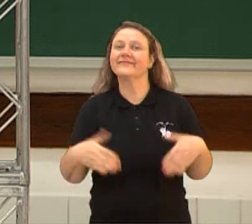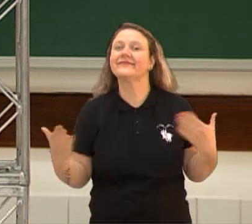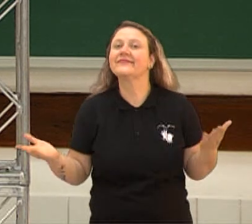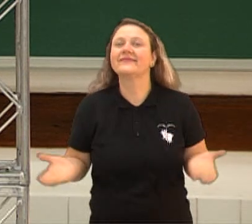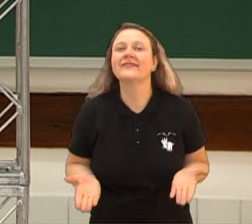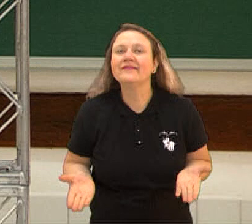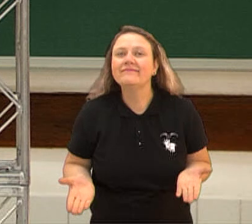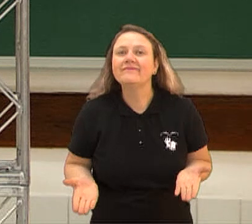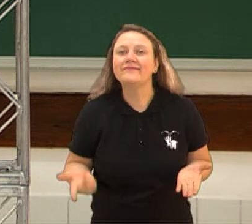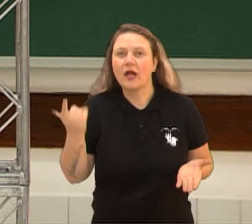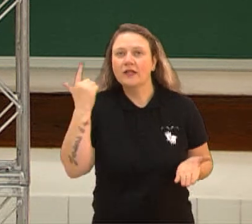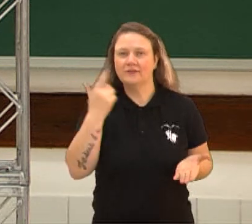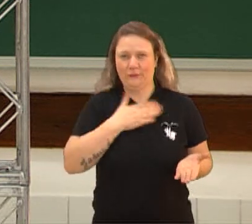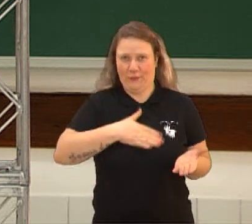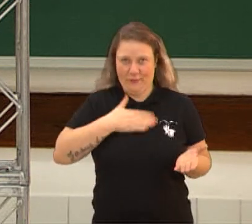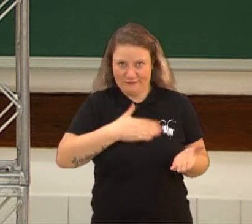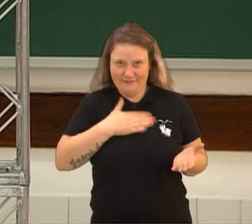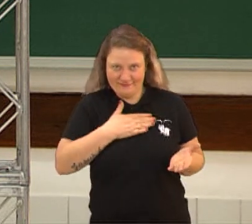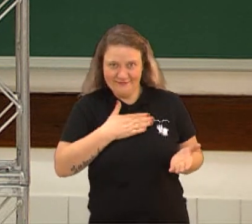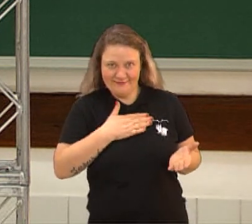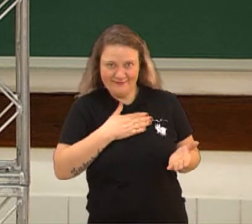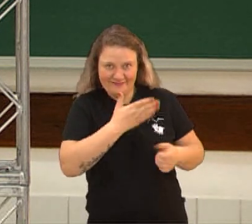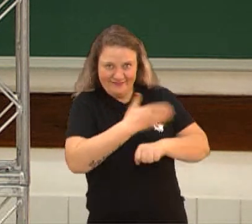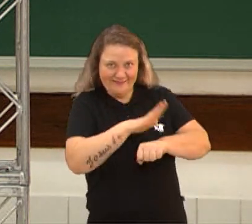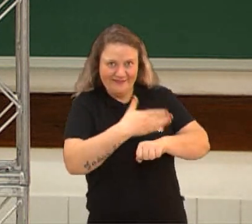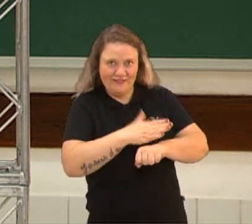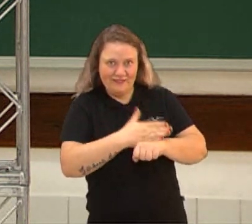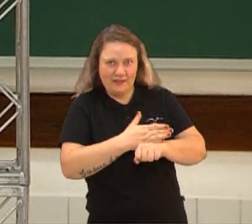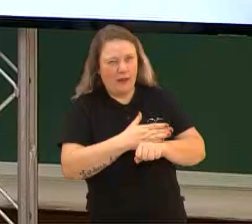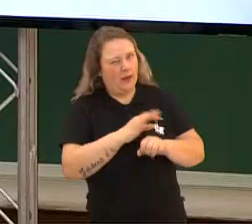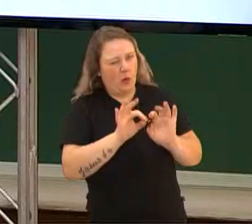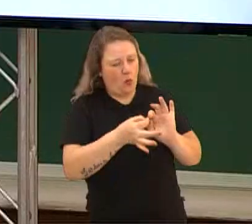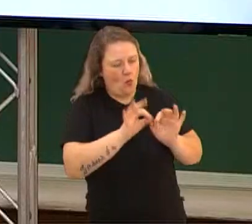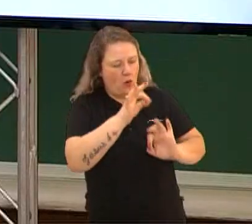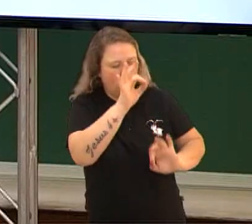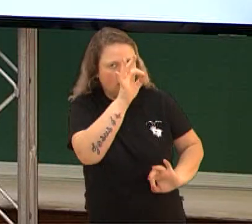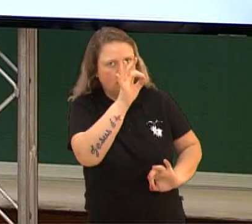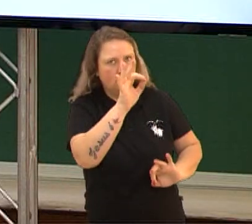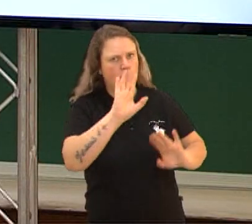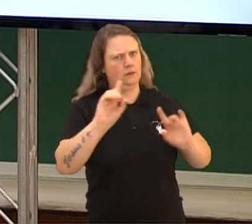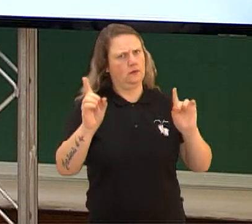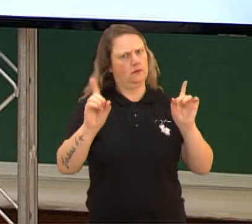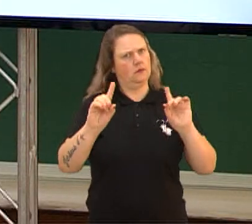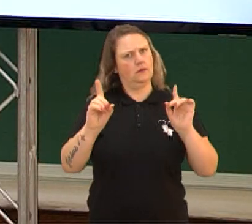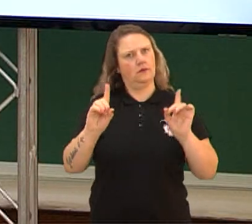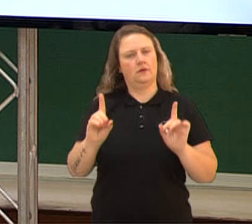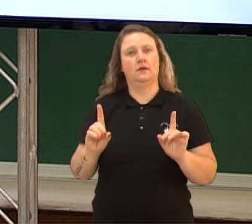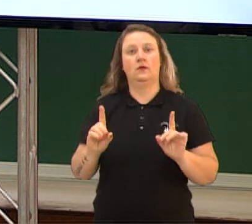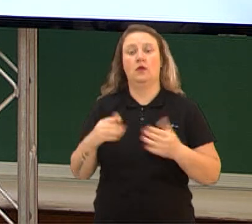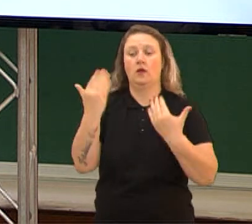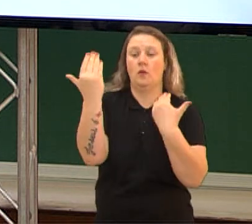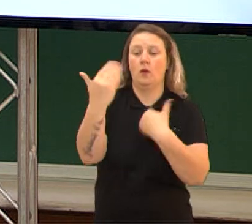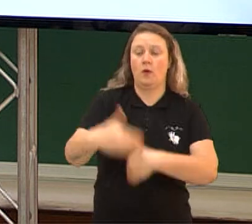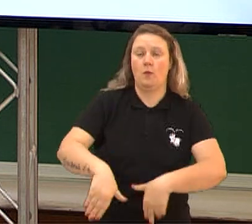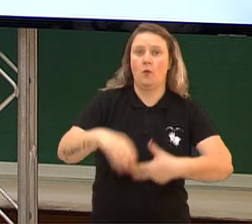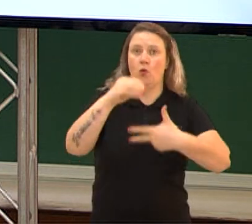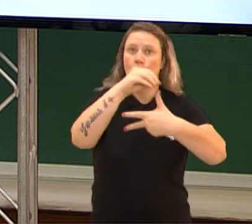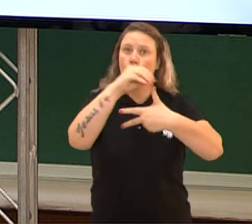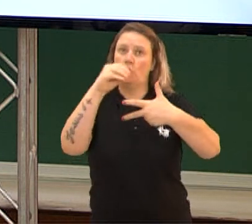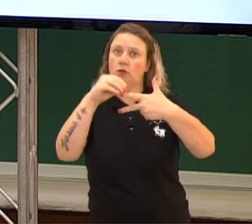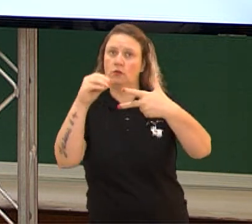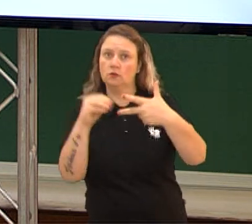E aí, pessoal? Gostaram do enunciado? Extenso? Não achem isso. Quando você for fazer a prova lá do Enem,